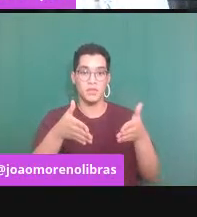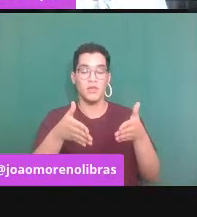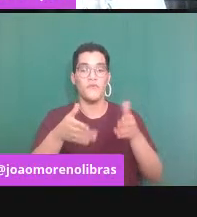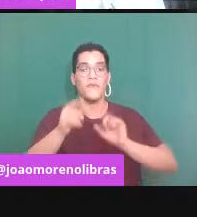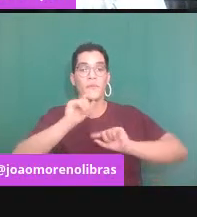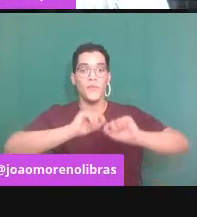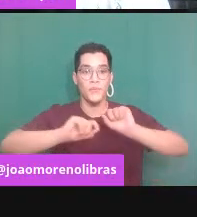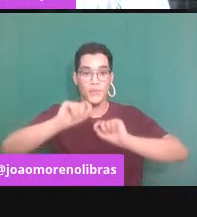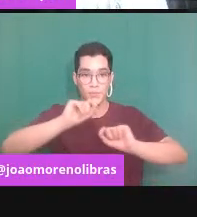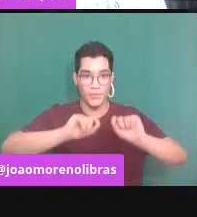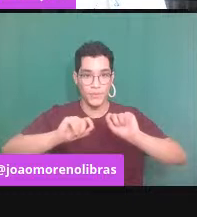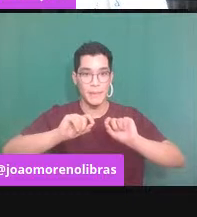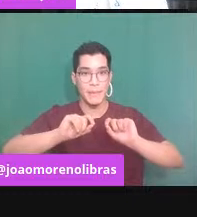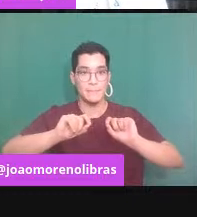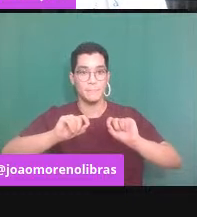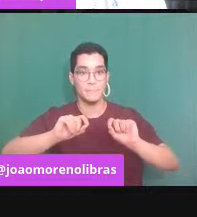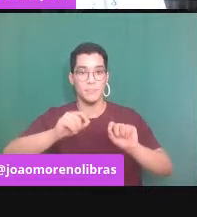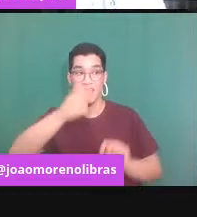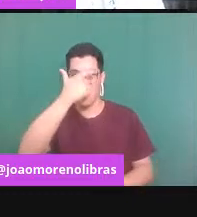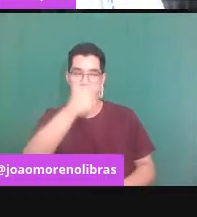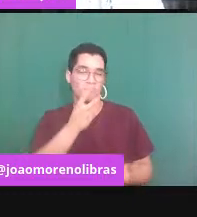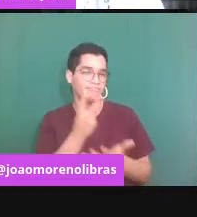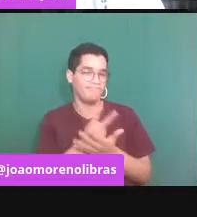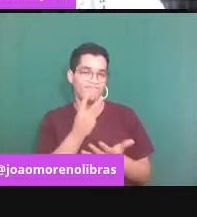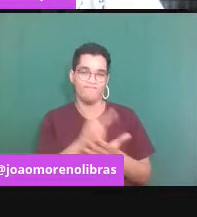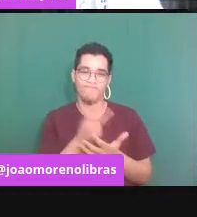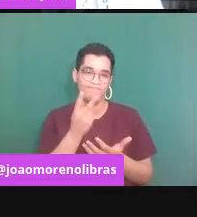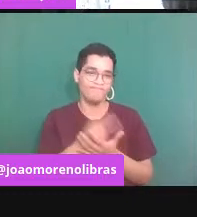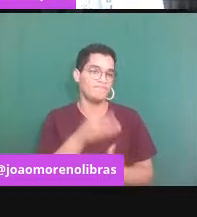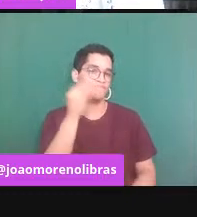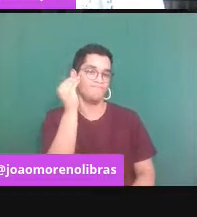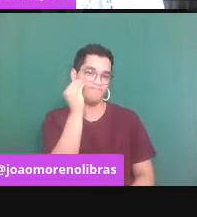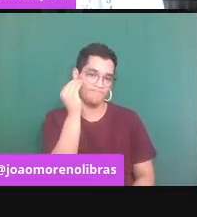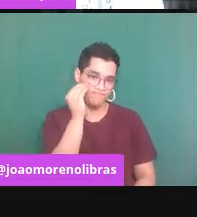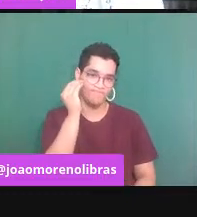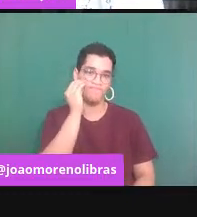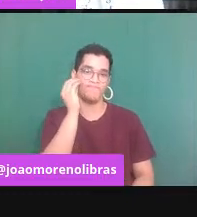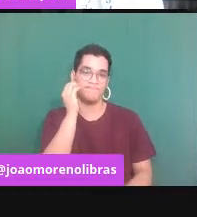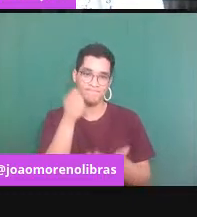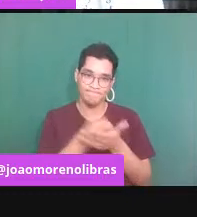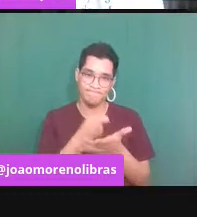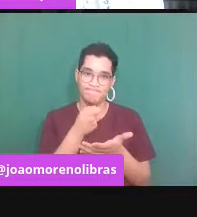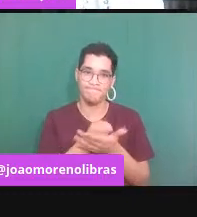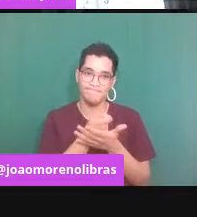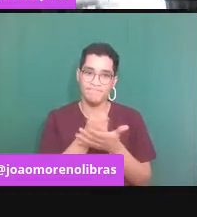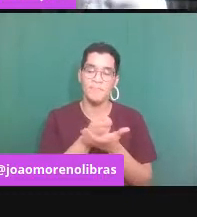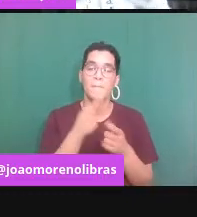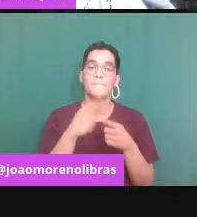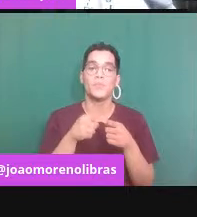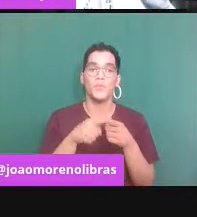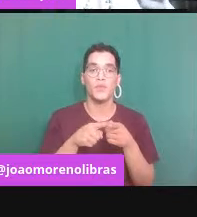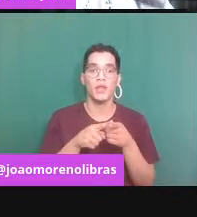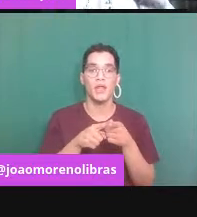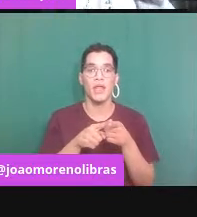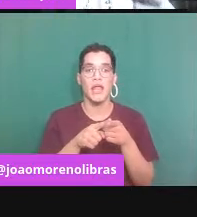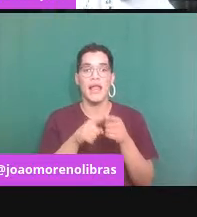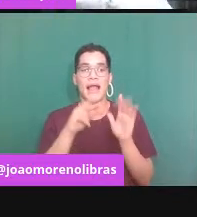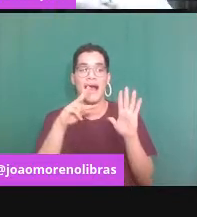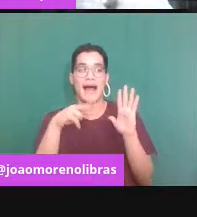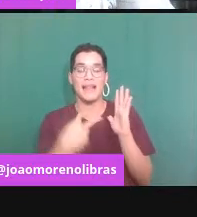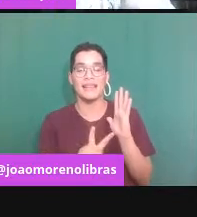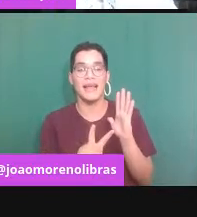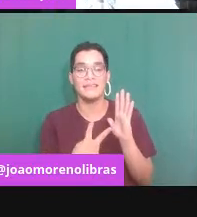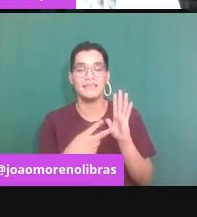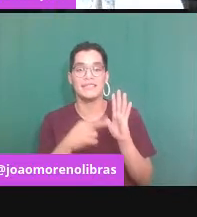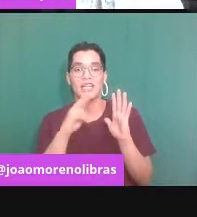também insisto muito na questão de que a análise não começa diretamente da discussão, né?